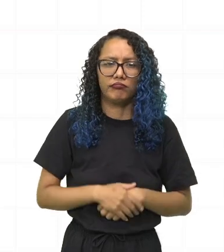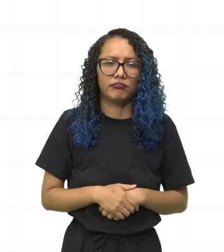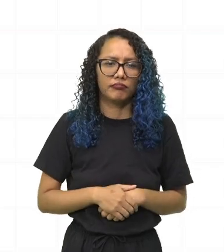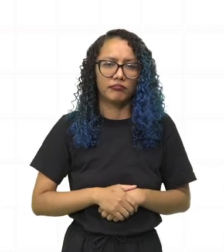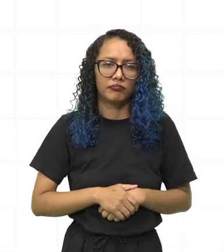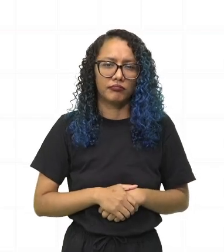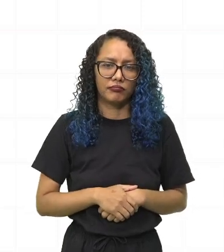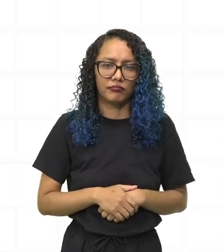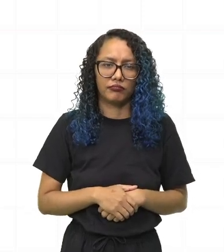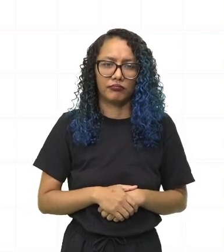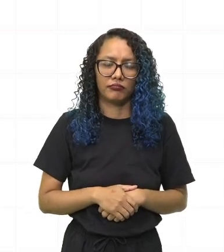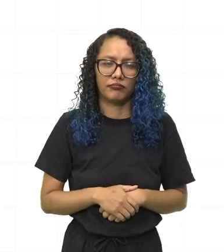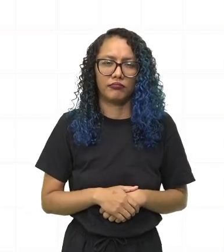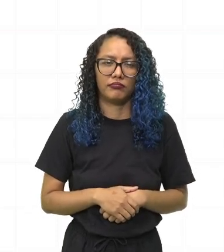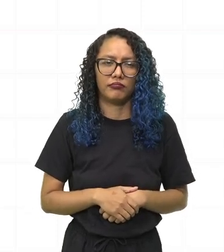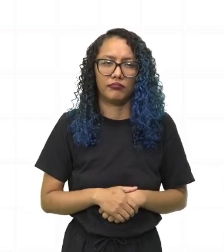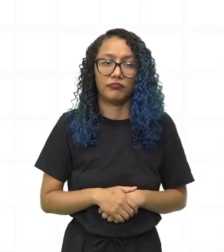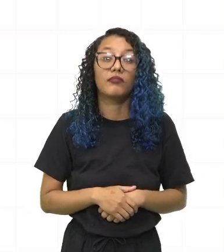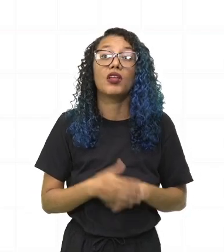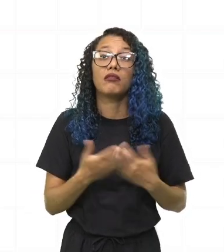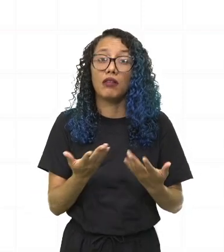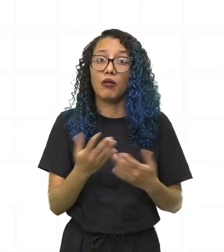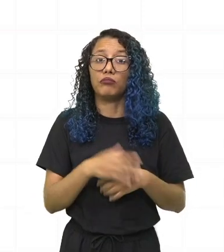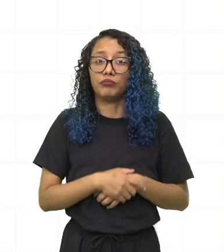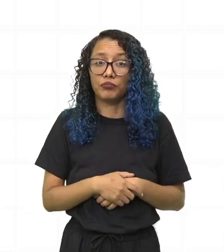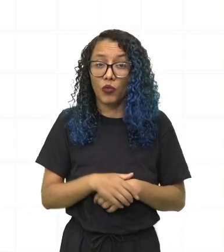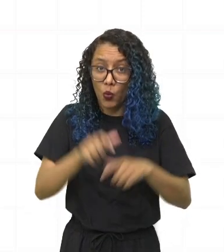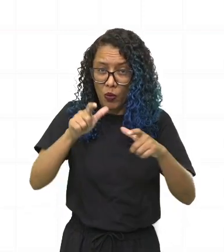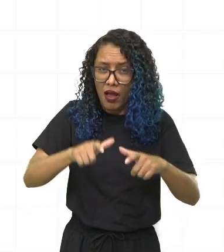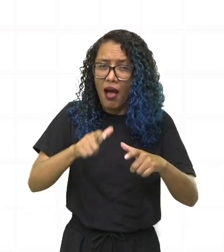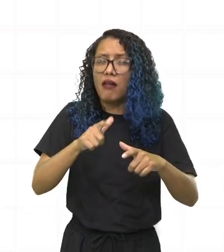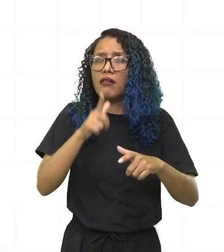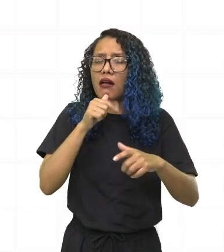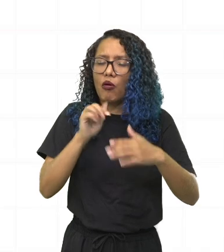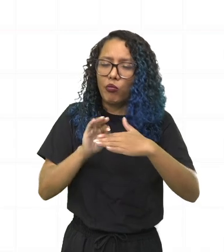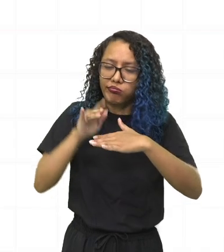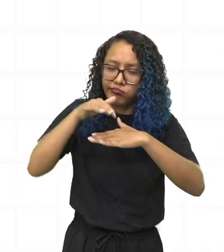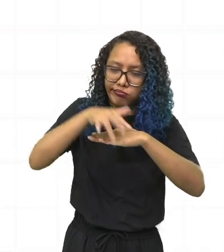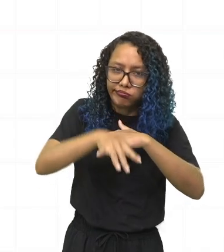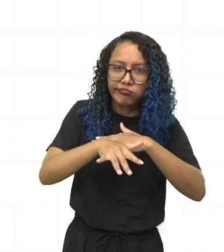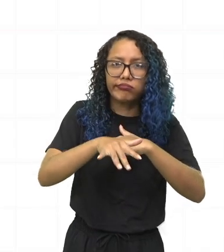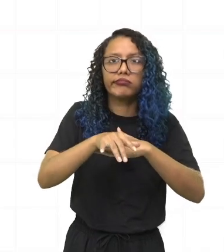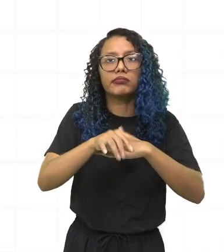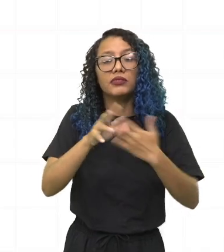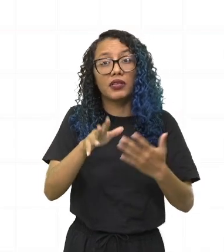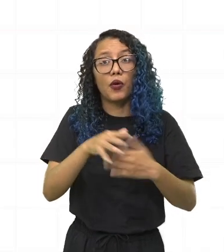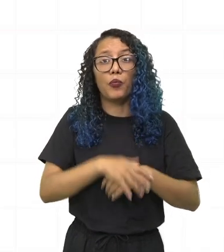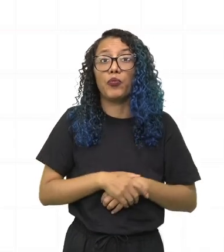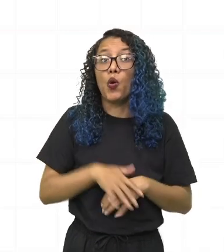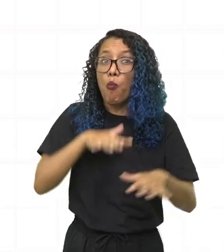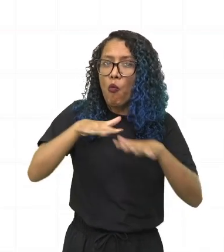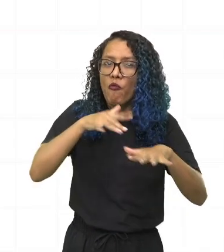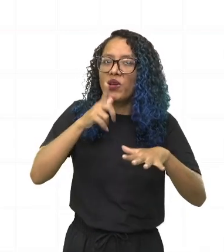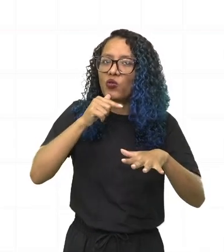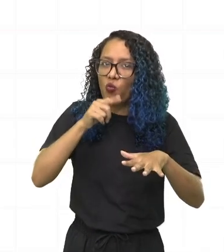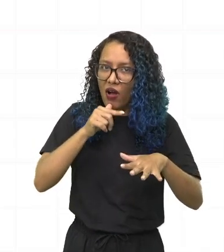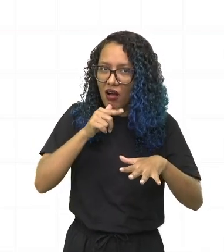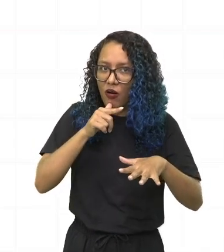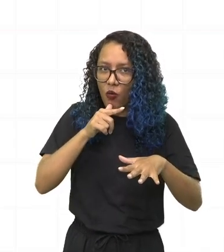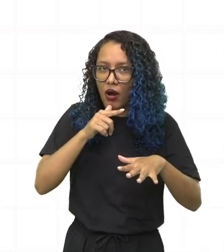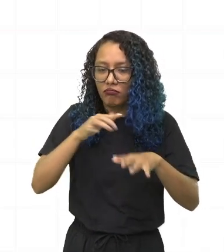usinas hidrelétricas, elas vão captar a energia da água em movimento,